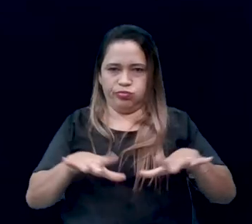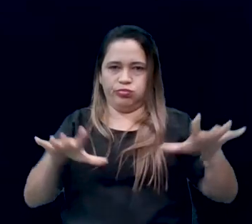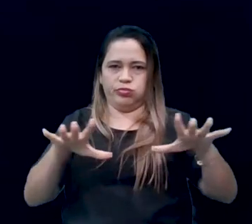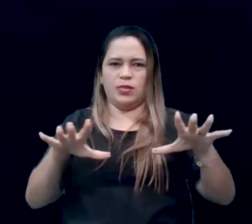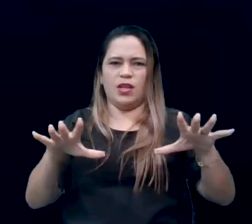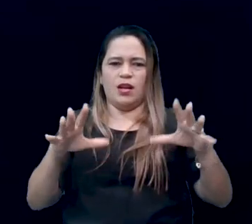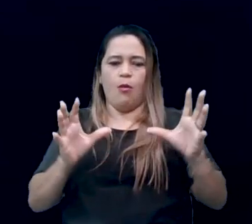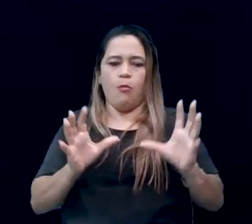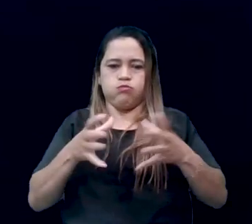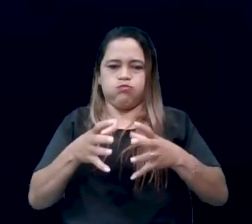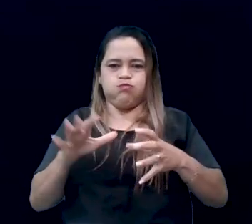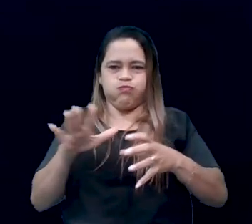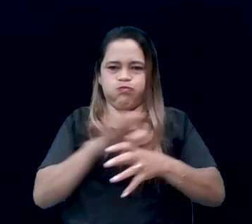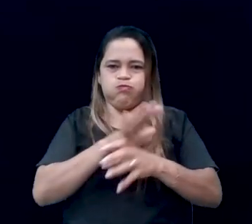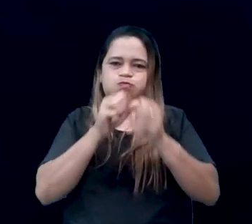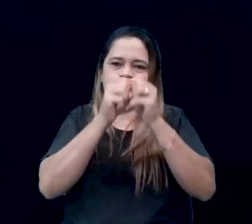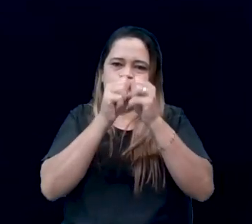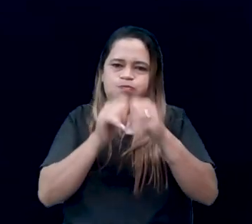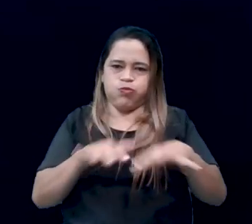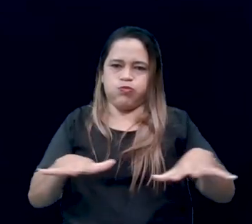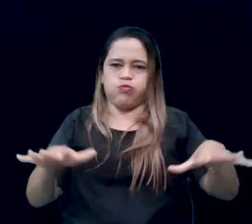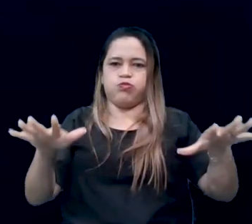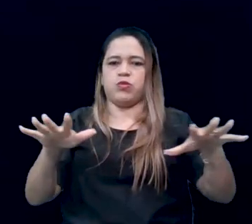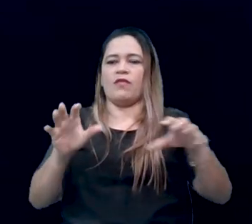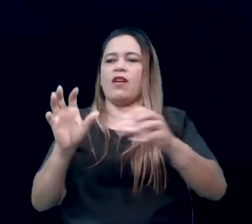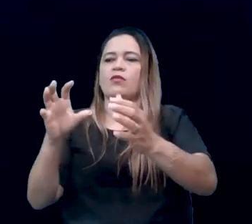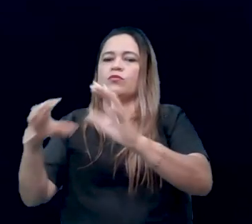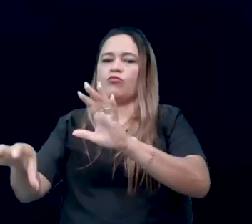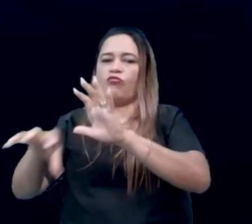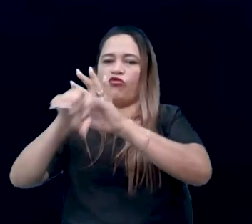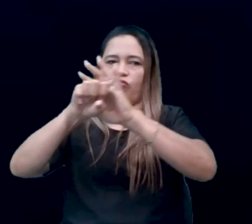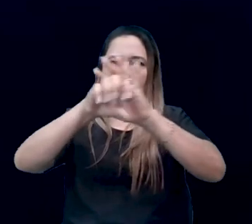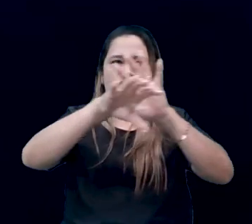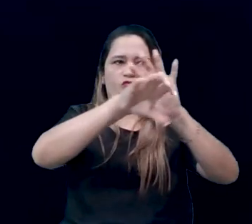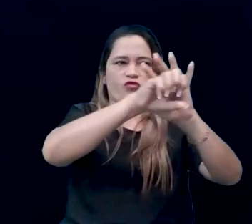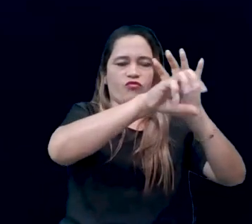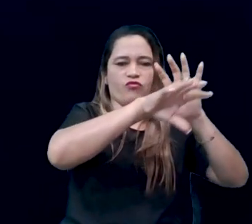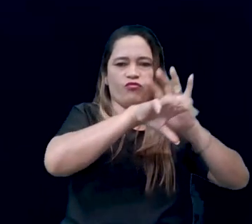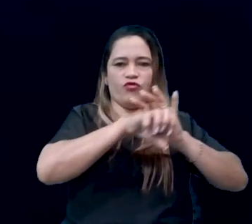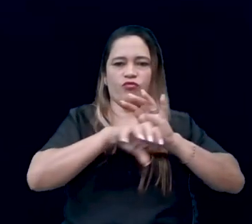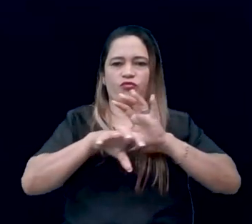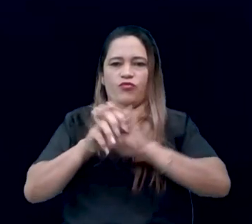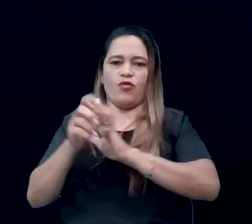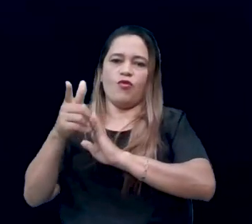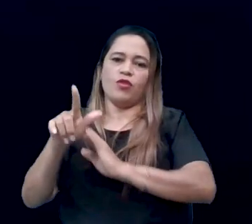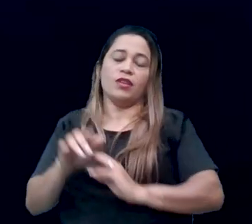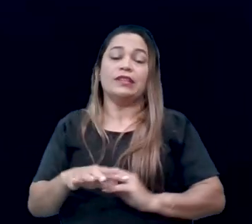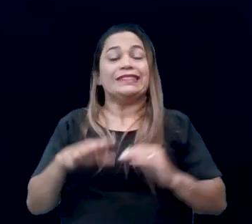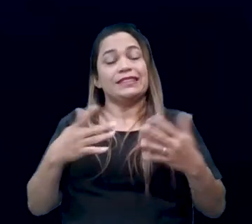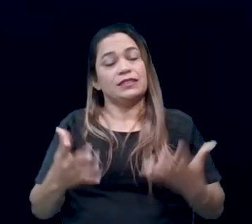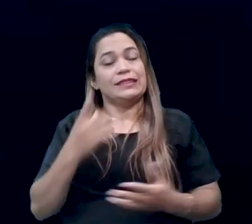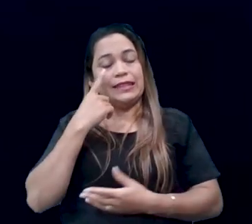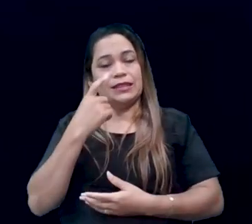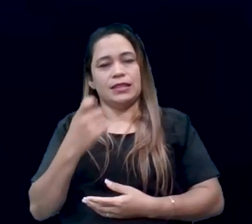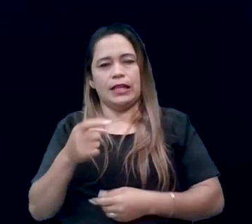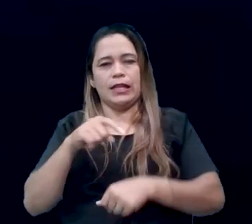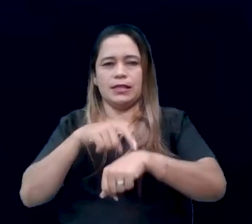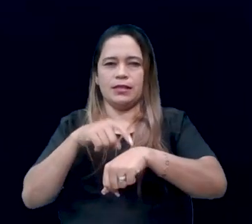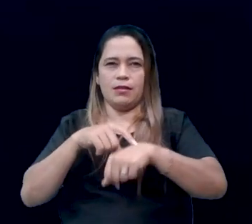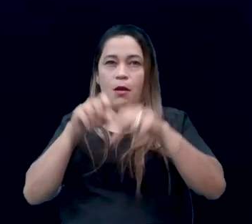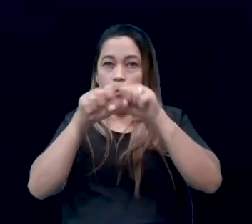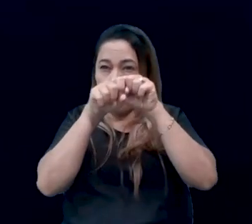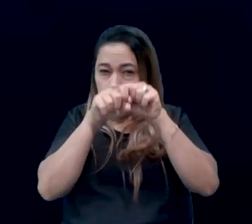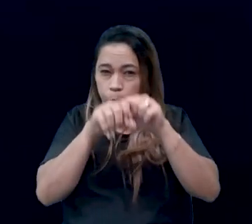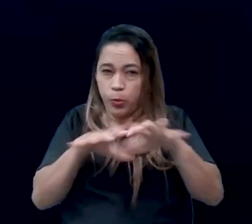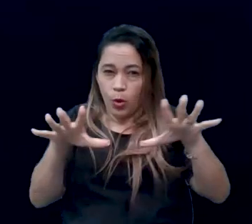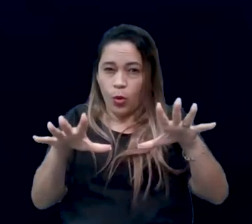lotada, ela explode e esses novos vírus vão parasitar outras células. E aí tem uma coisa interessante, é nessa hora que ele explode o